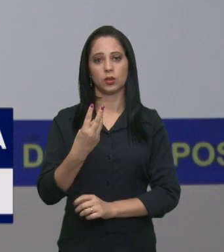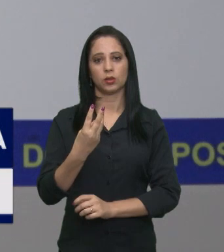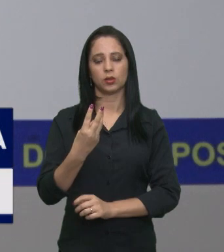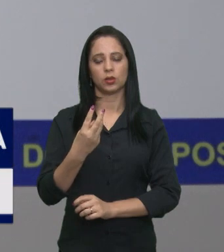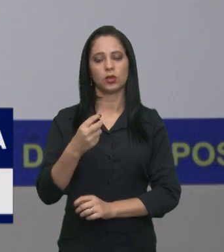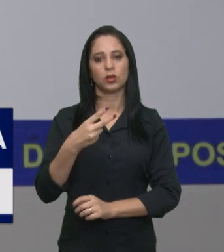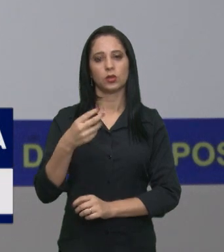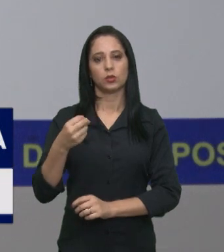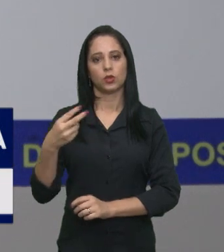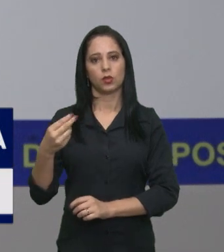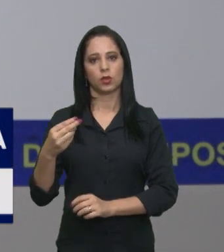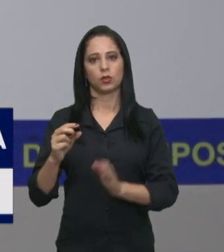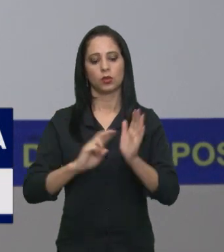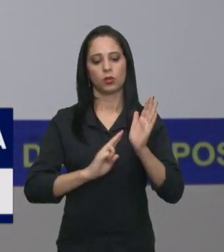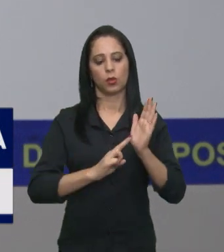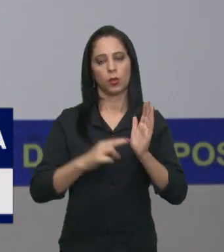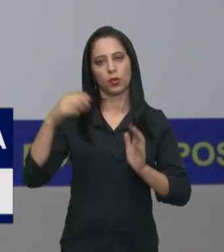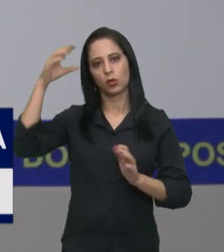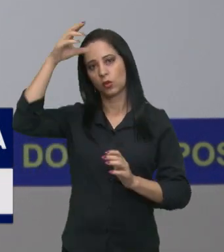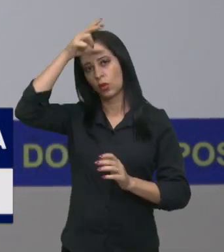do Poder Executivo.